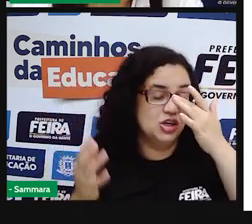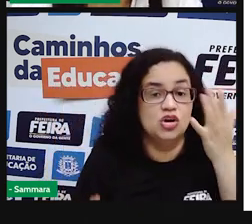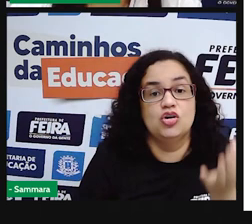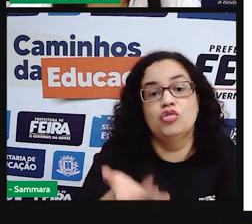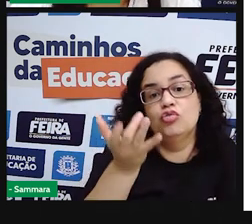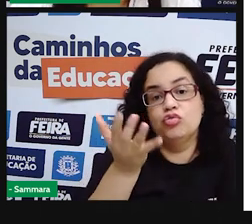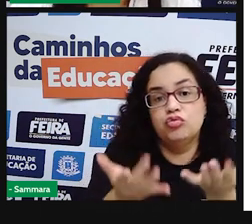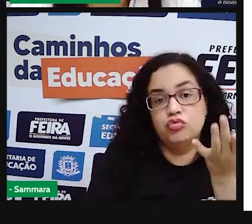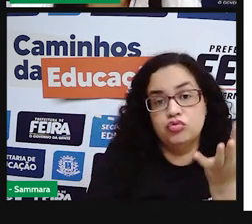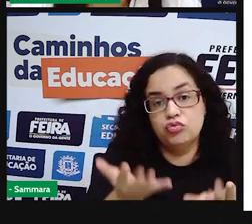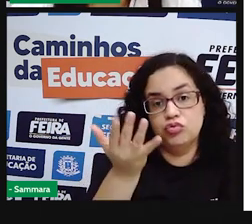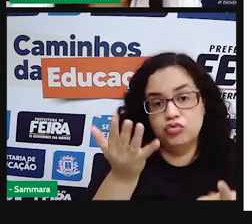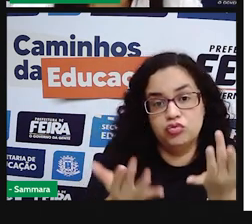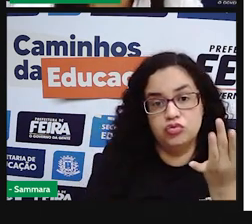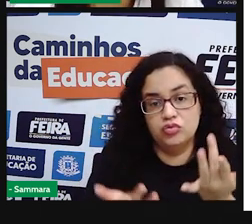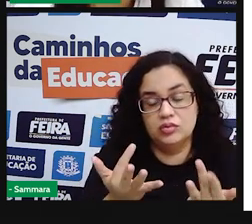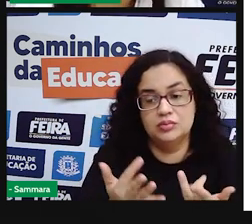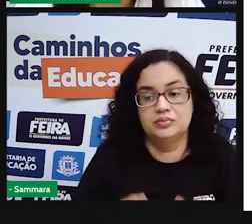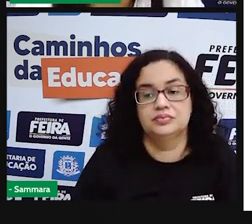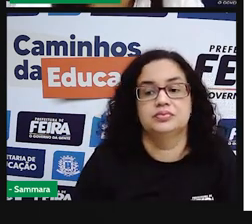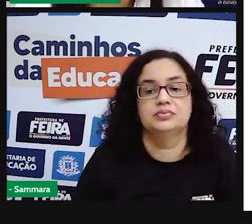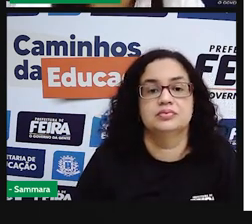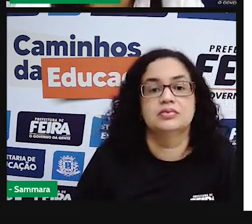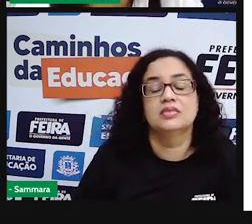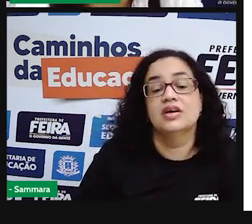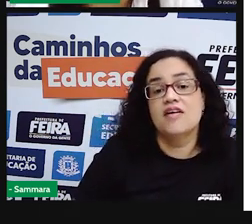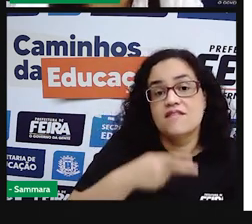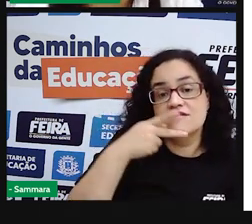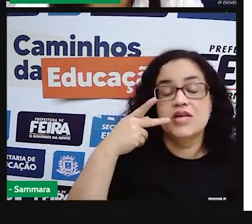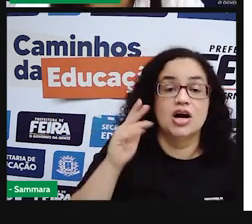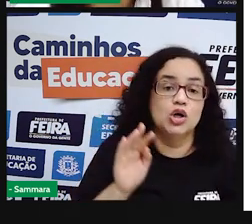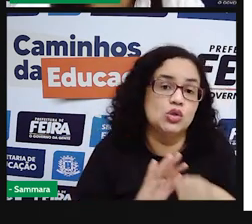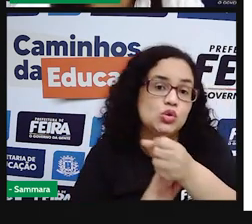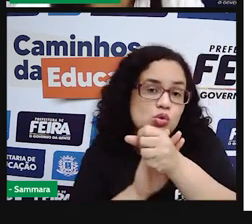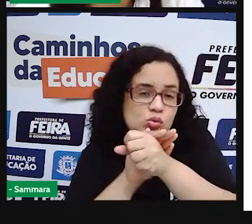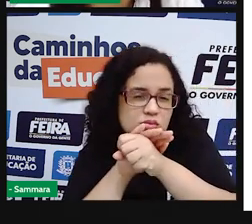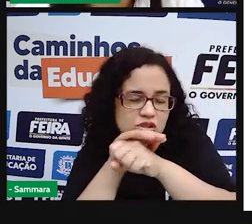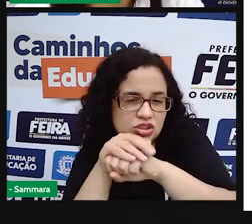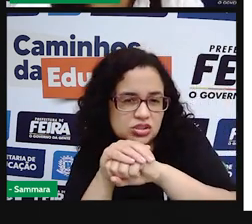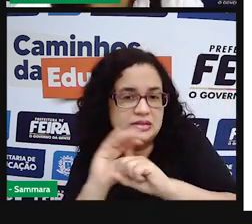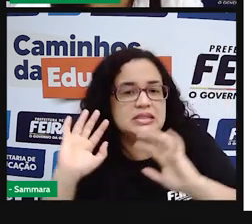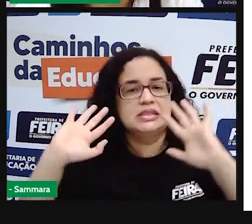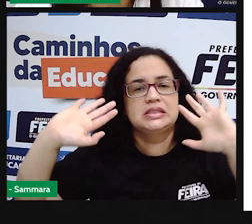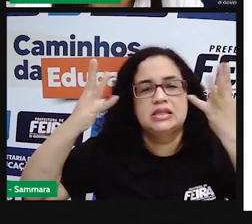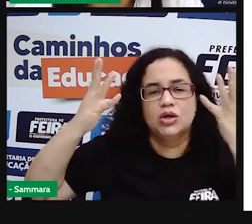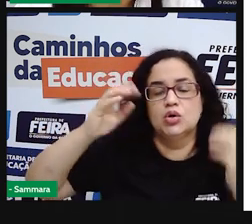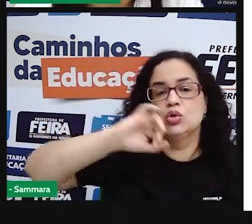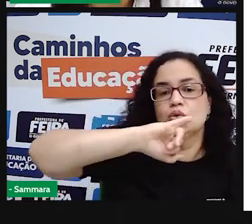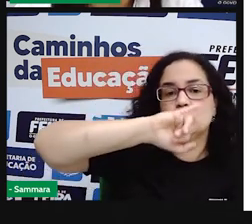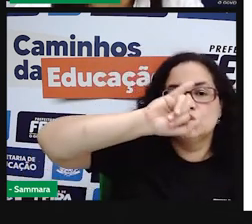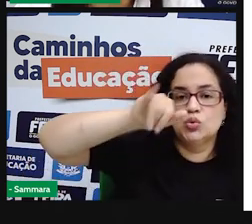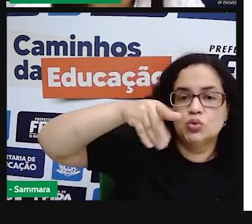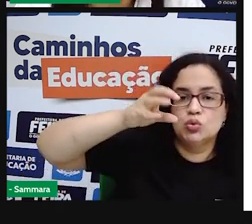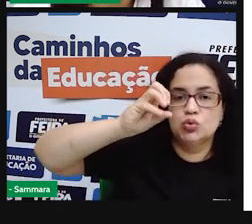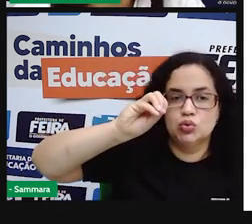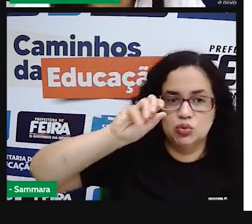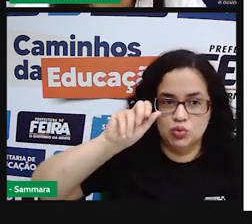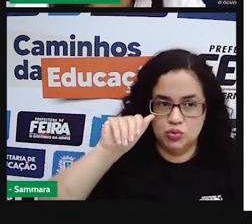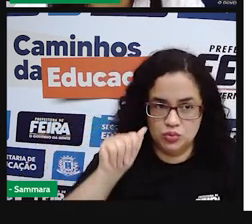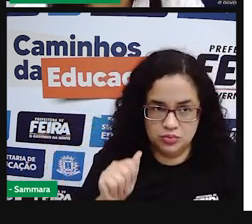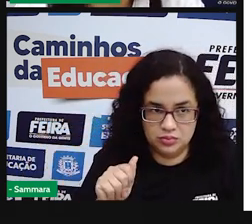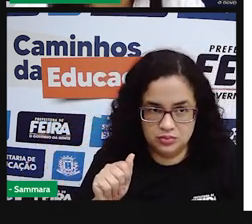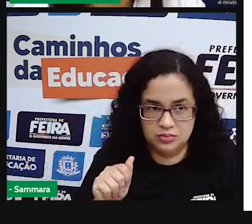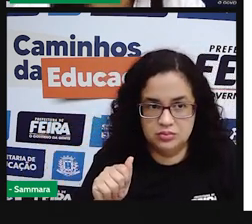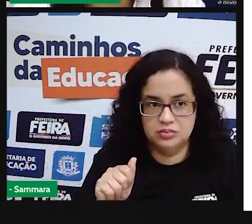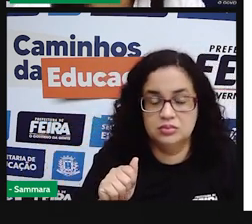lá embaixo. Dizem que a noite de São João é uma das mais frias do ano. E